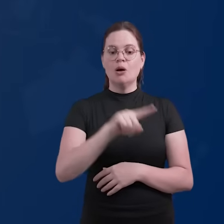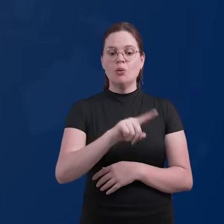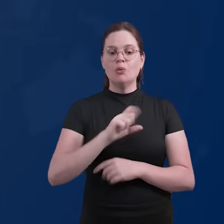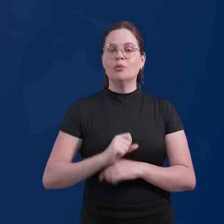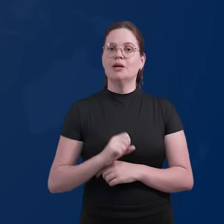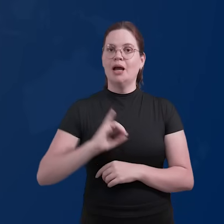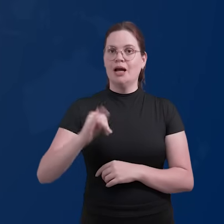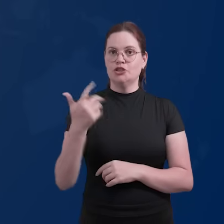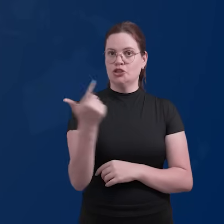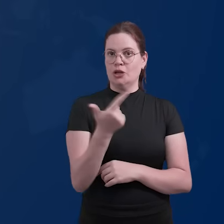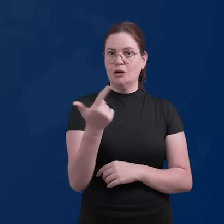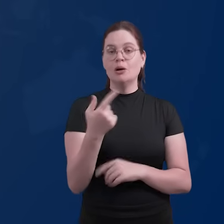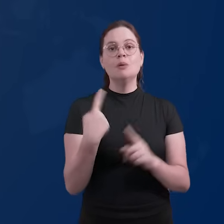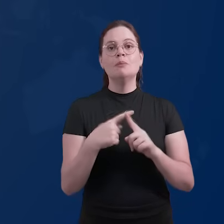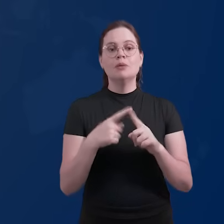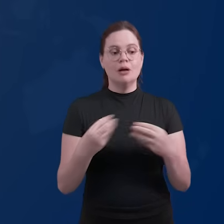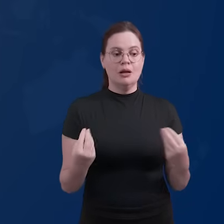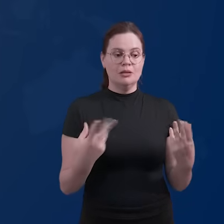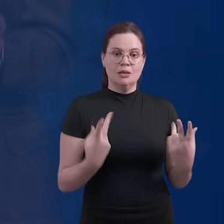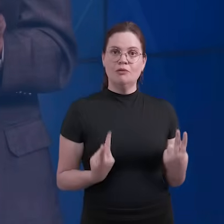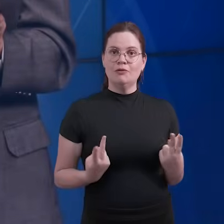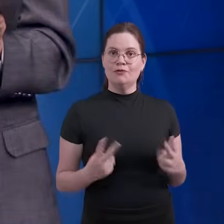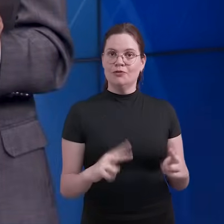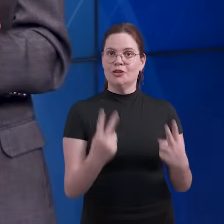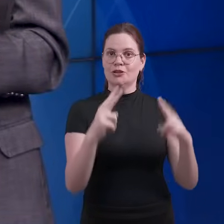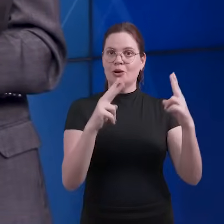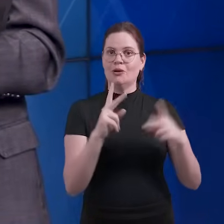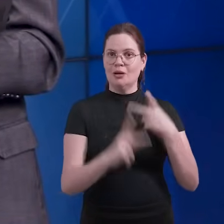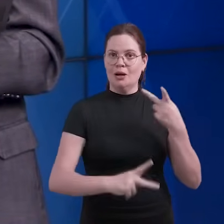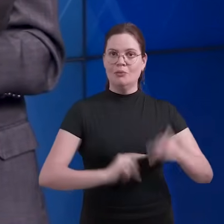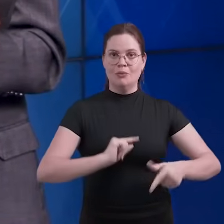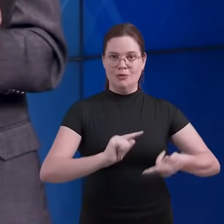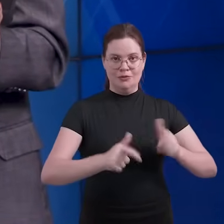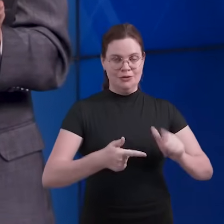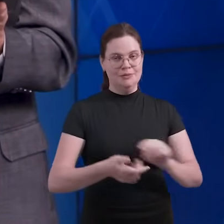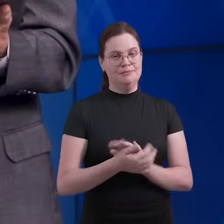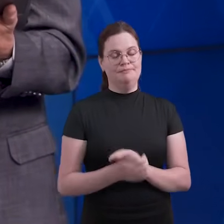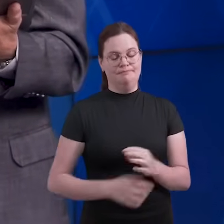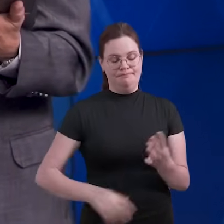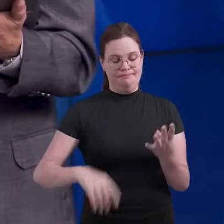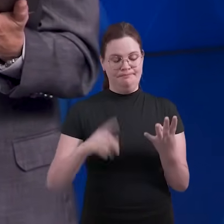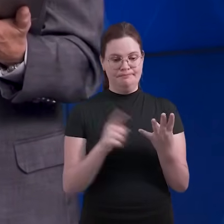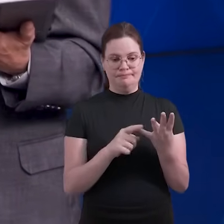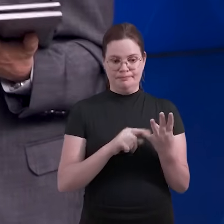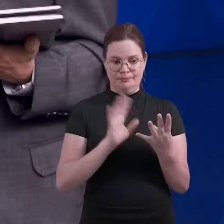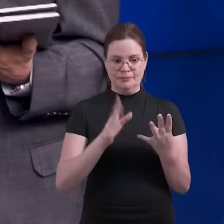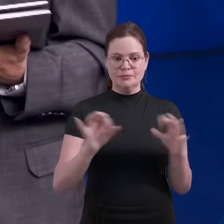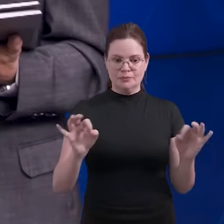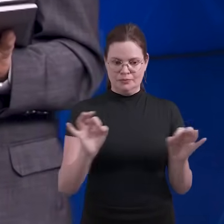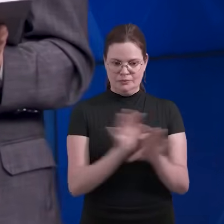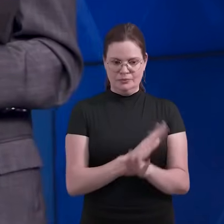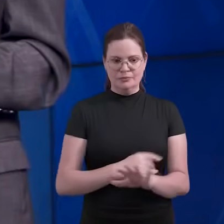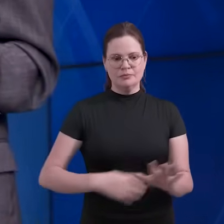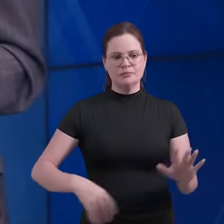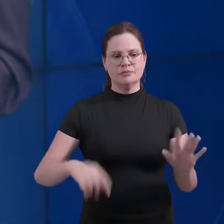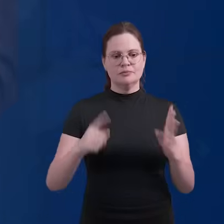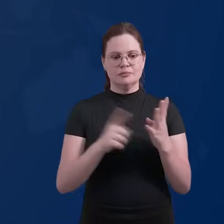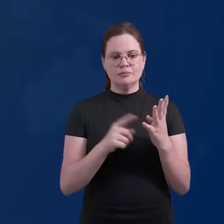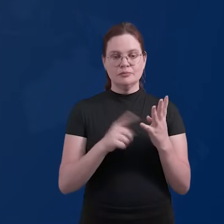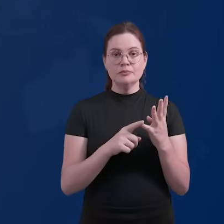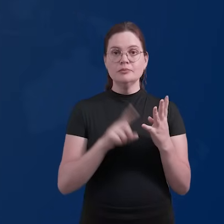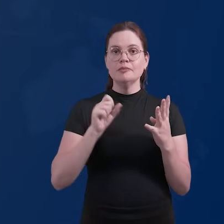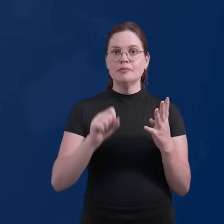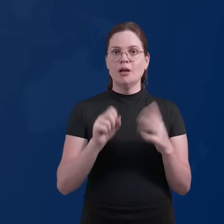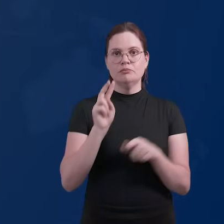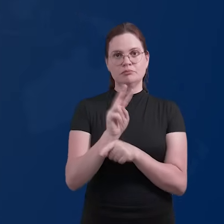para dar vitória a Jacó, ou seja, a Israel, ao povo da velha aliança. A salvação também tem um sentido